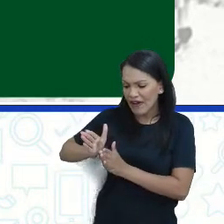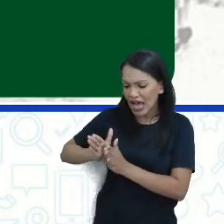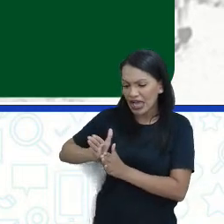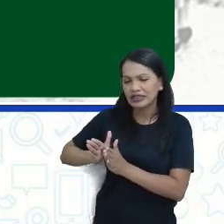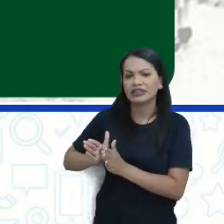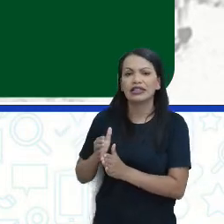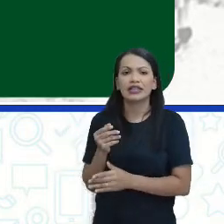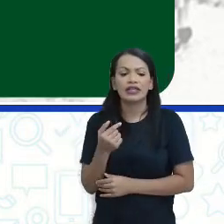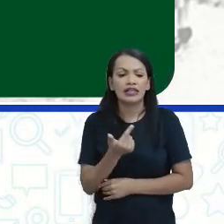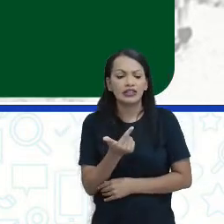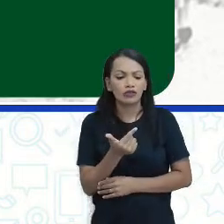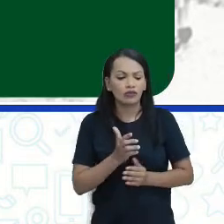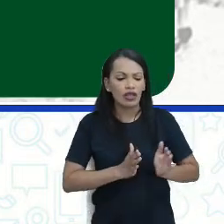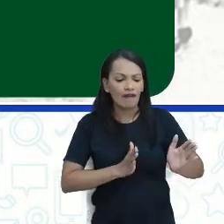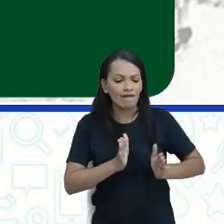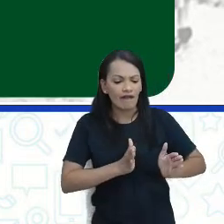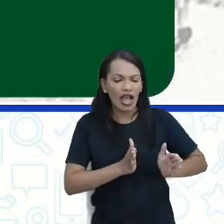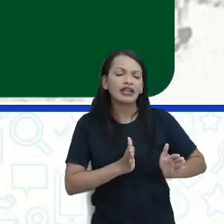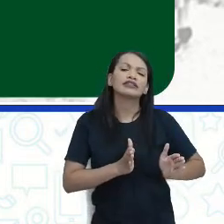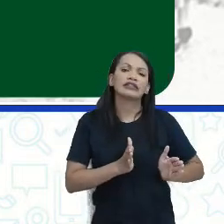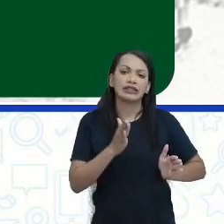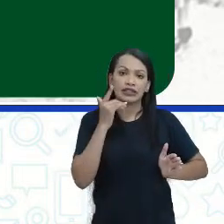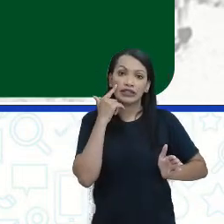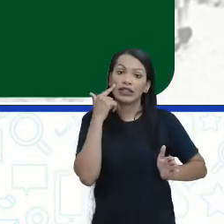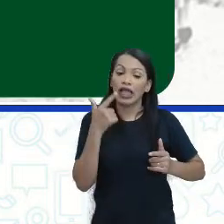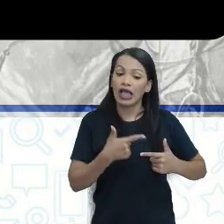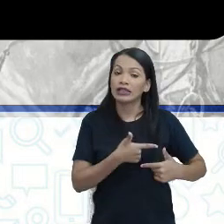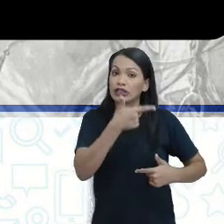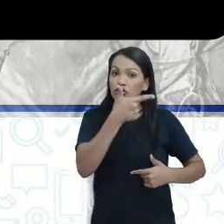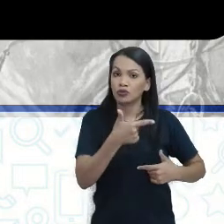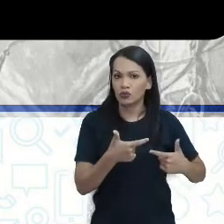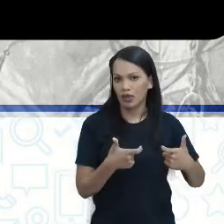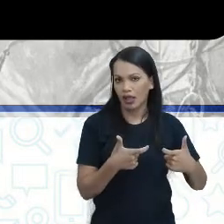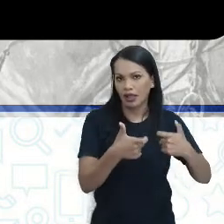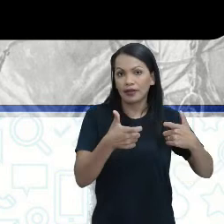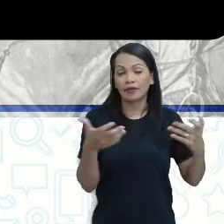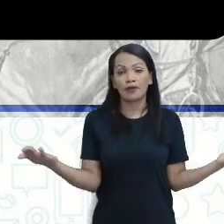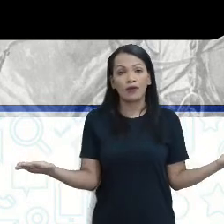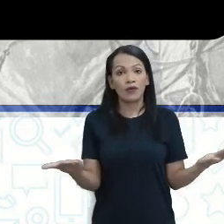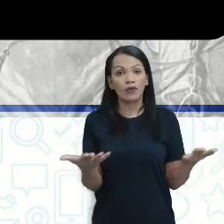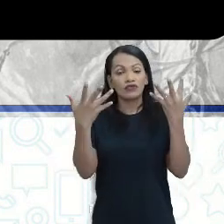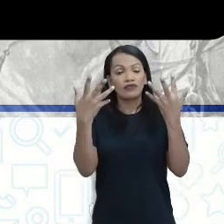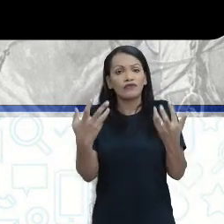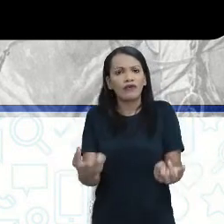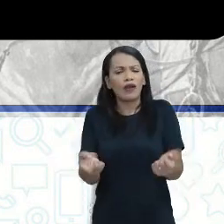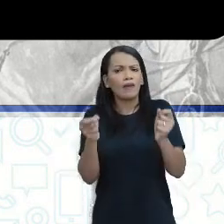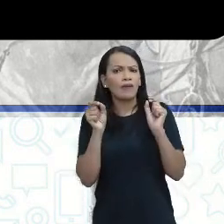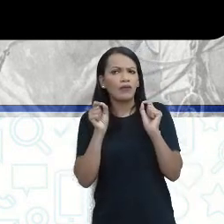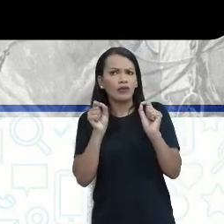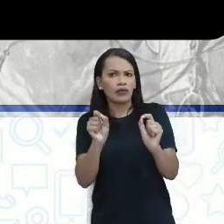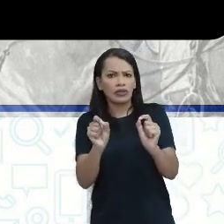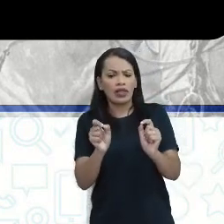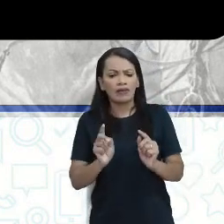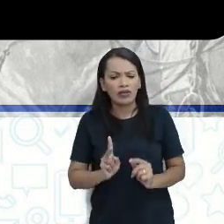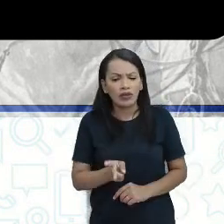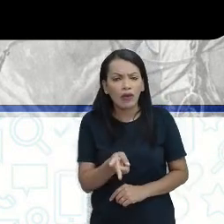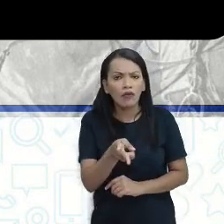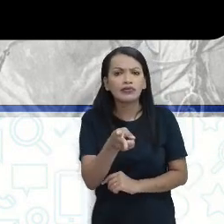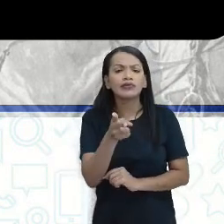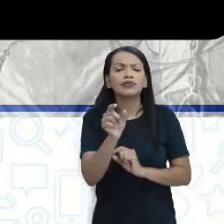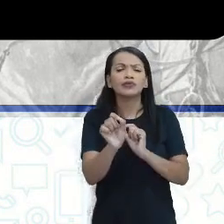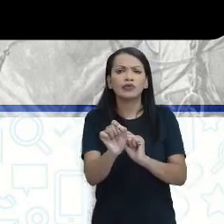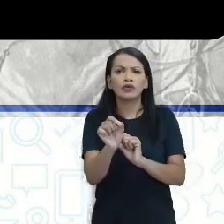os momentos iniciais, né, do conflito, e hoje nós vamos trabalhar dando continuidade